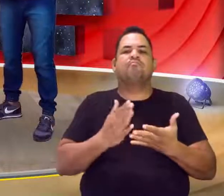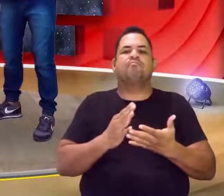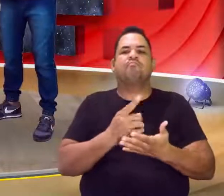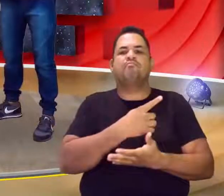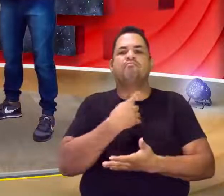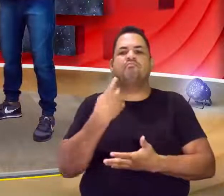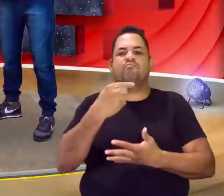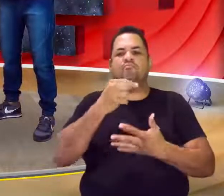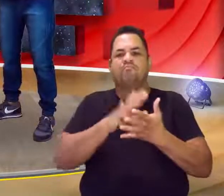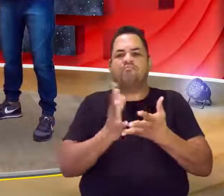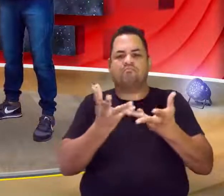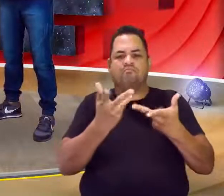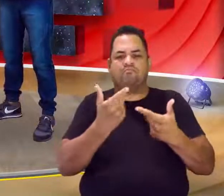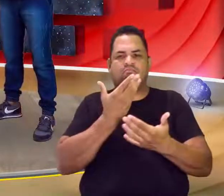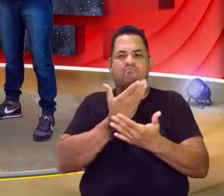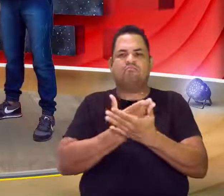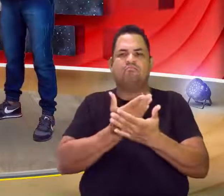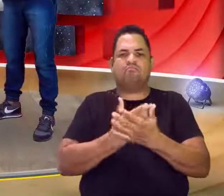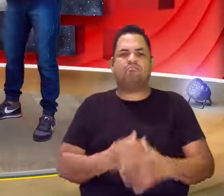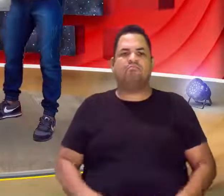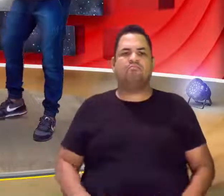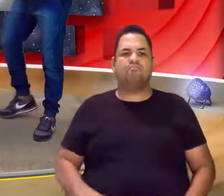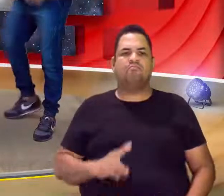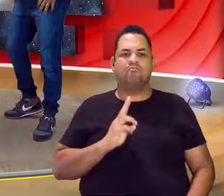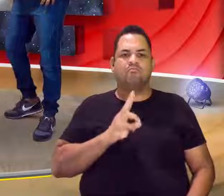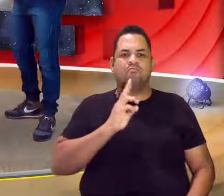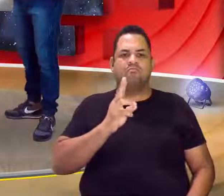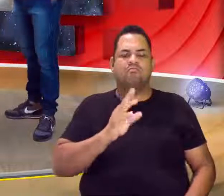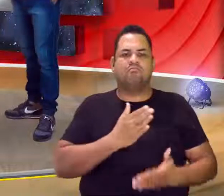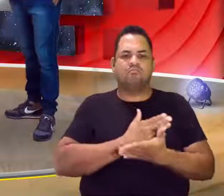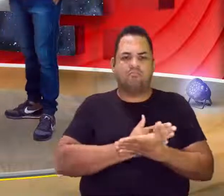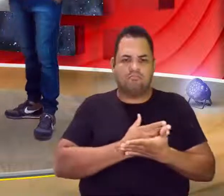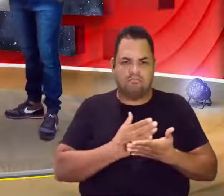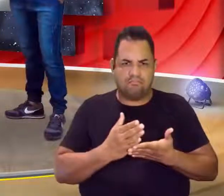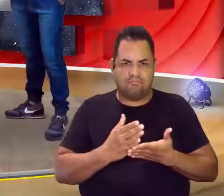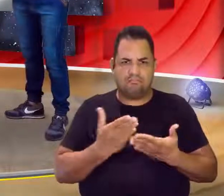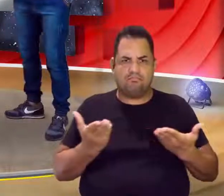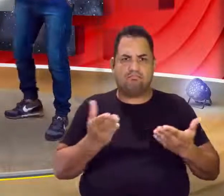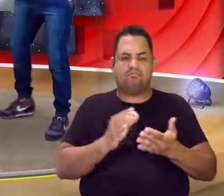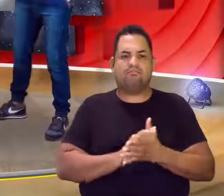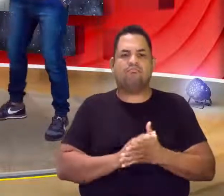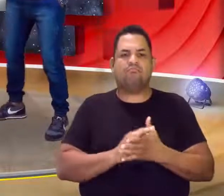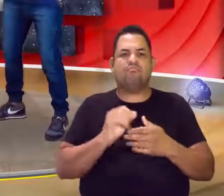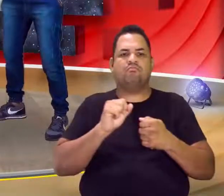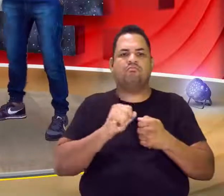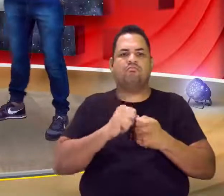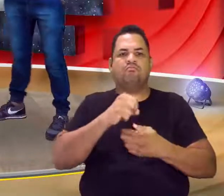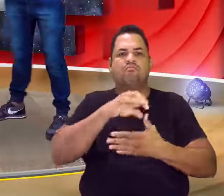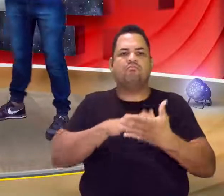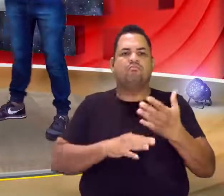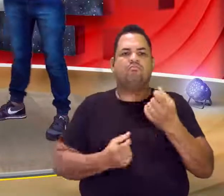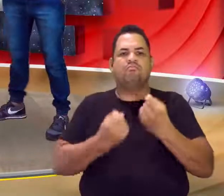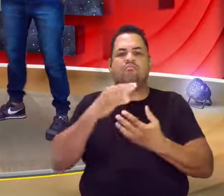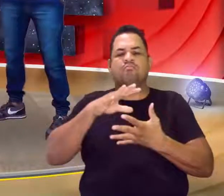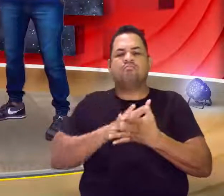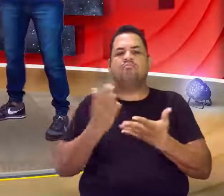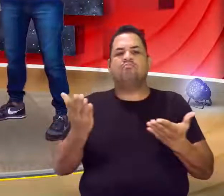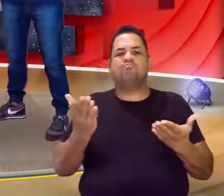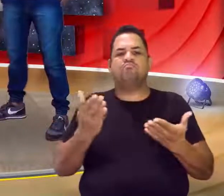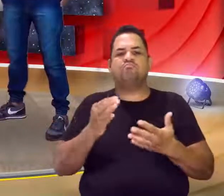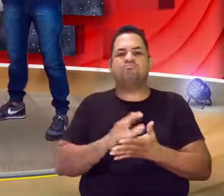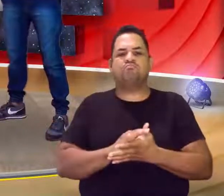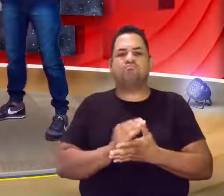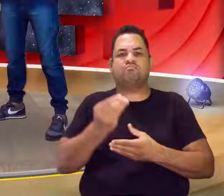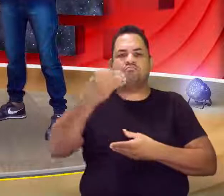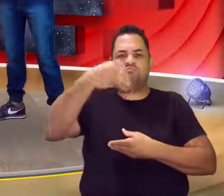nossas habilidades da aula. E como sempre, né, a gente começa, antes mesmo de resolver questões, algumas dicas para vocês. Então é